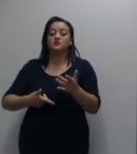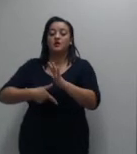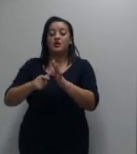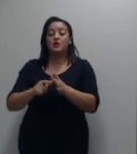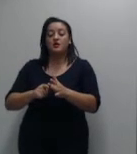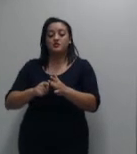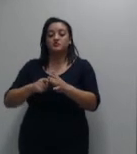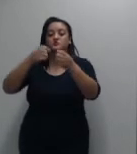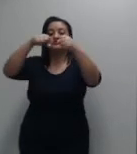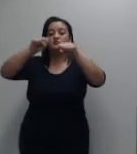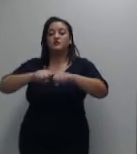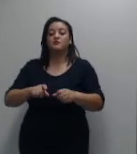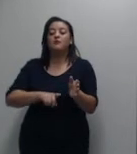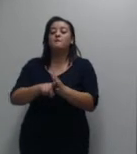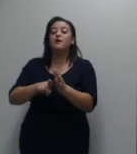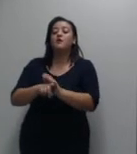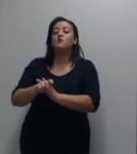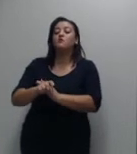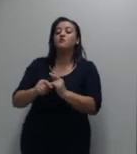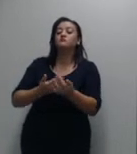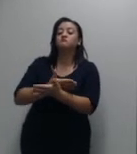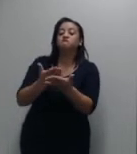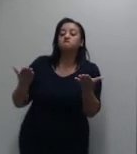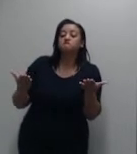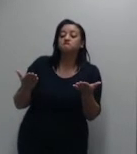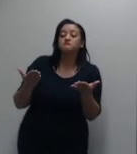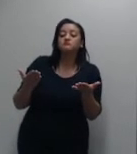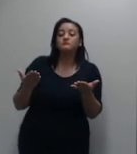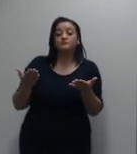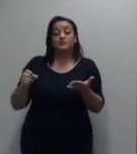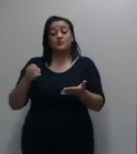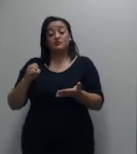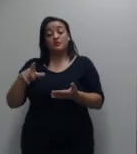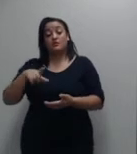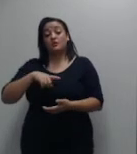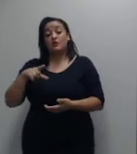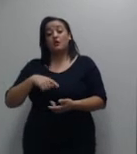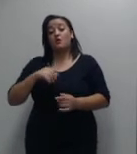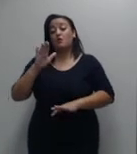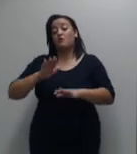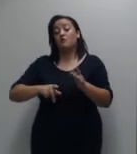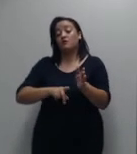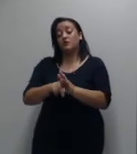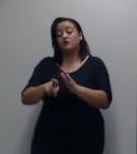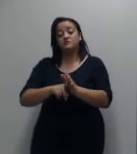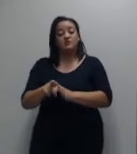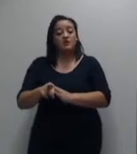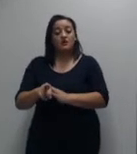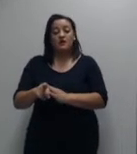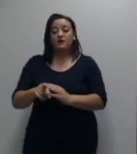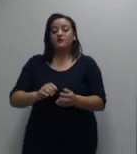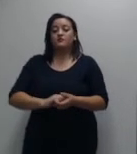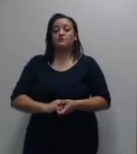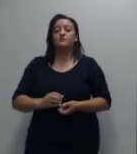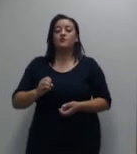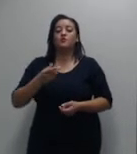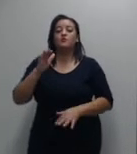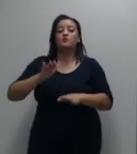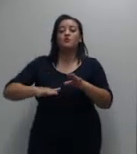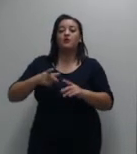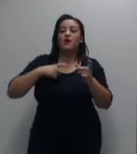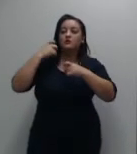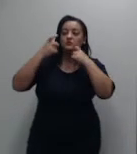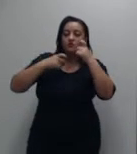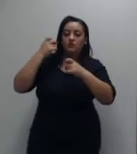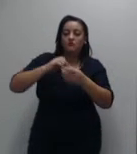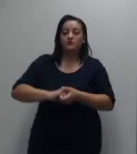eu indago dos Senhores ministros e ministros EA qualquer questionamento ou qualquer dúvida